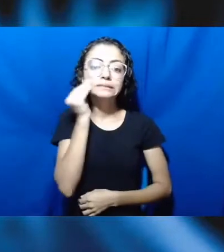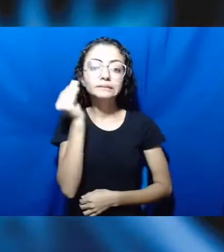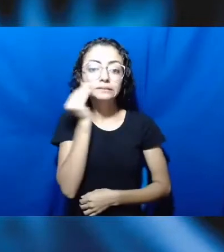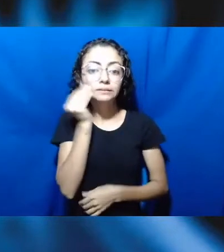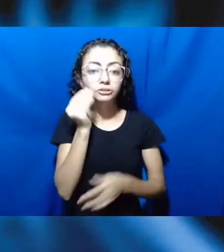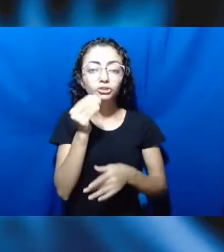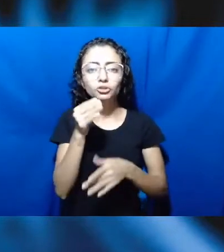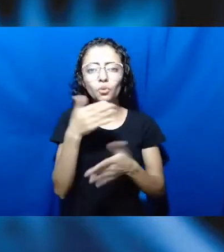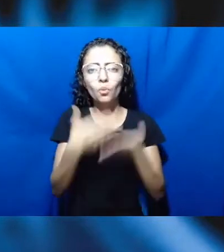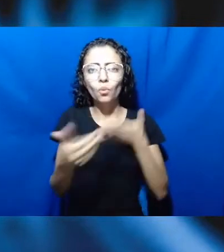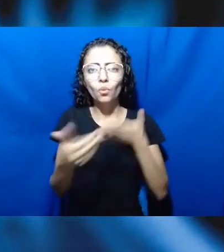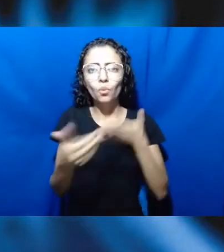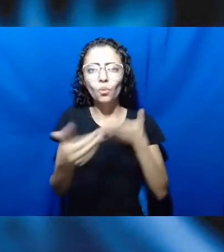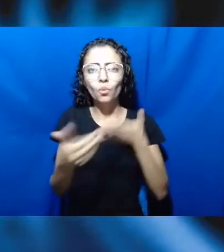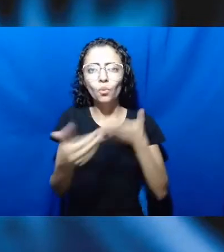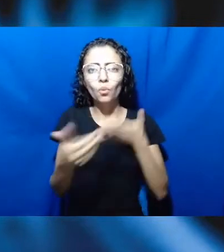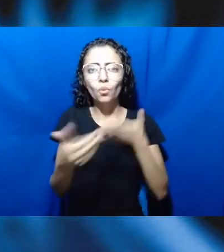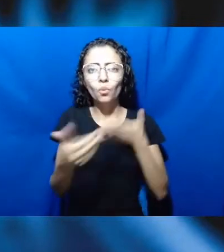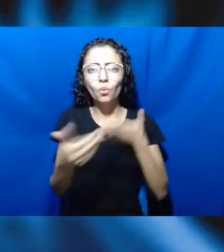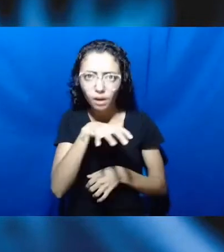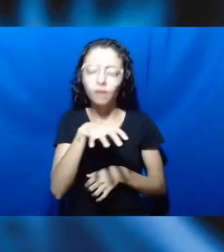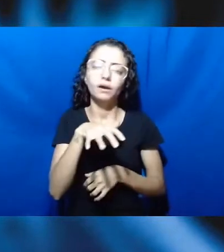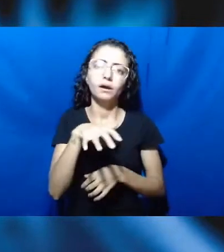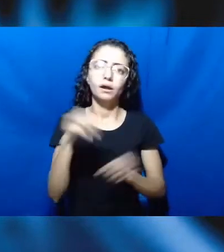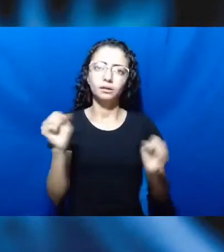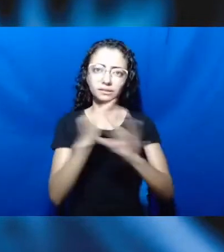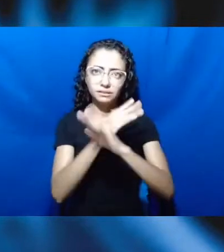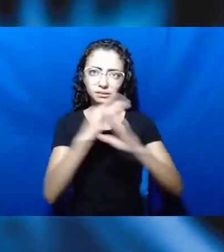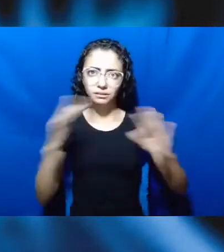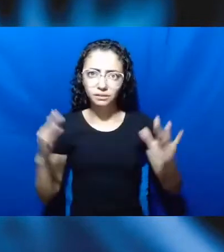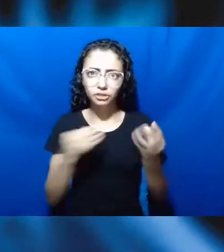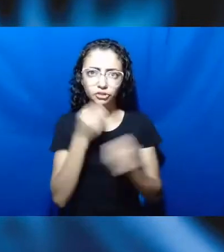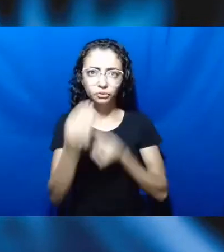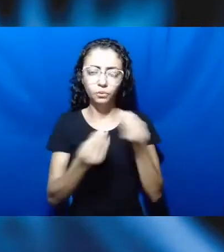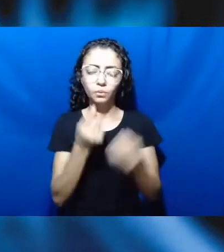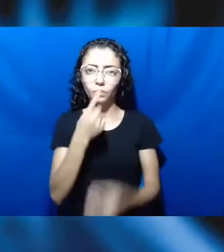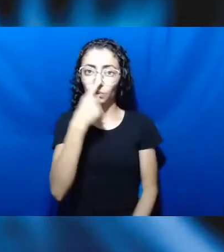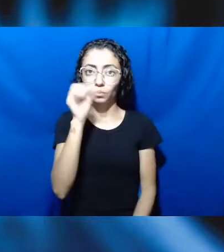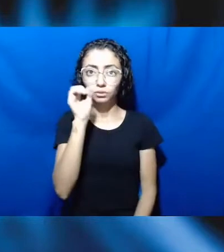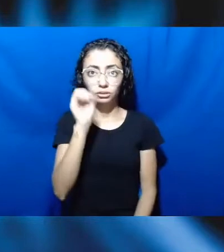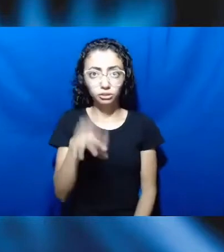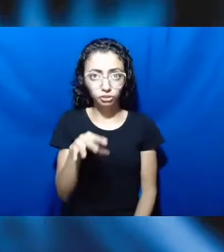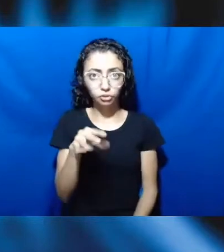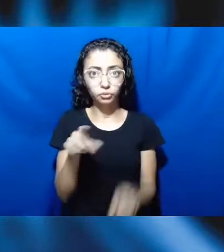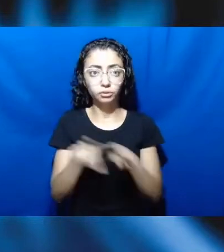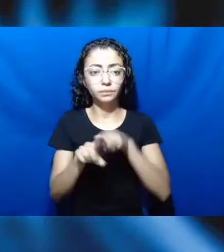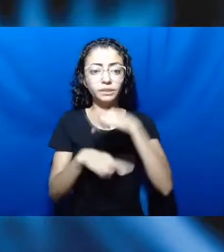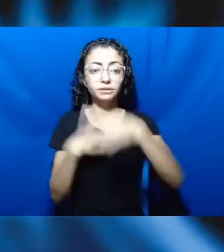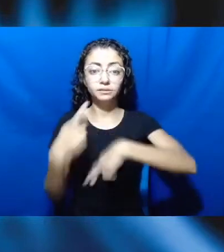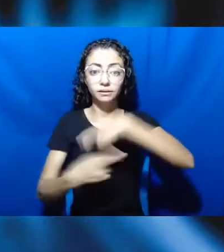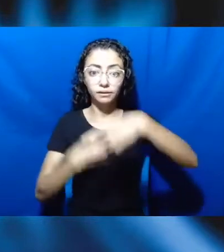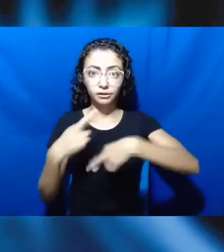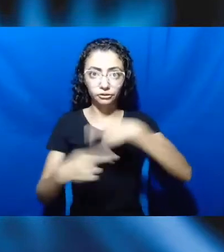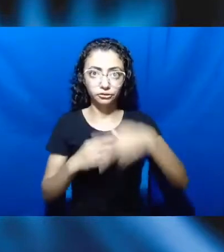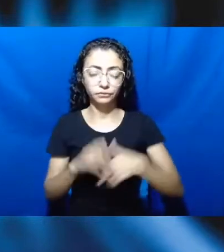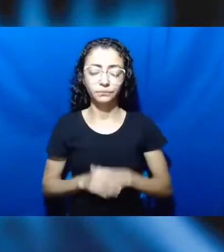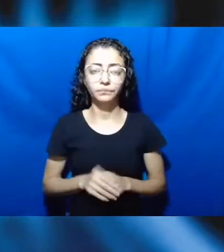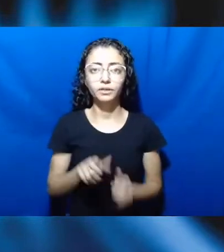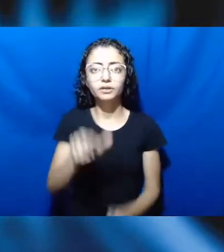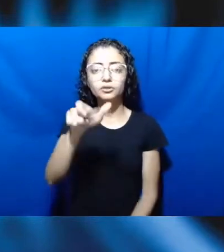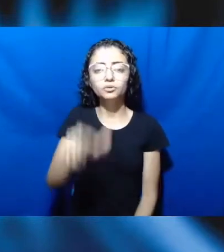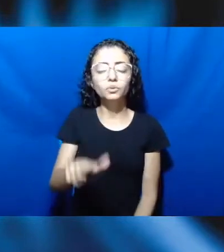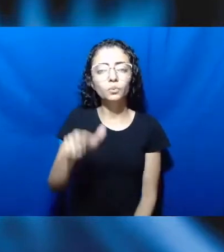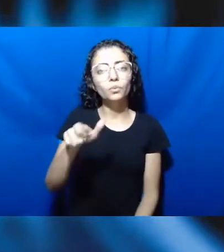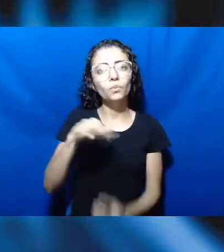é a questão do lixo e da sua reciclagem. O Fernando Baena, um artista de Madrid,